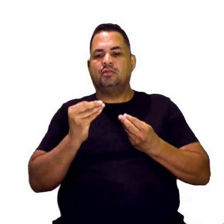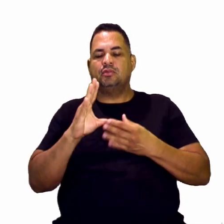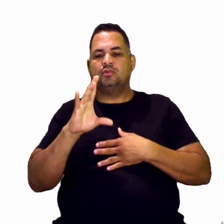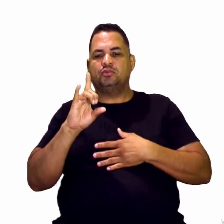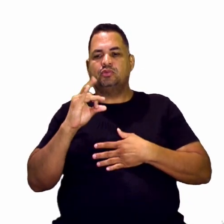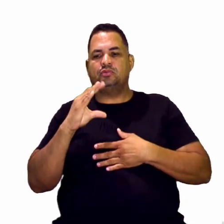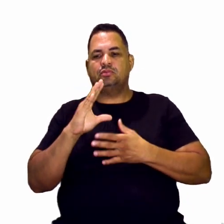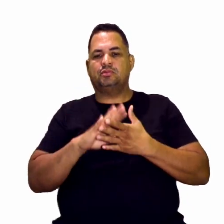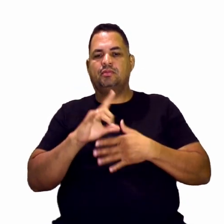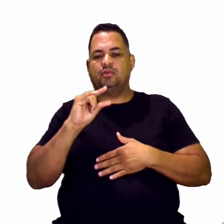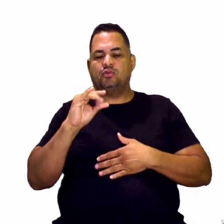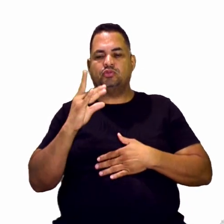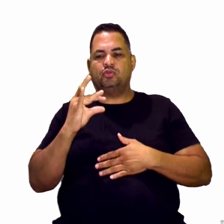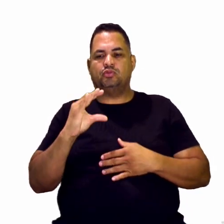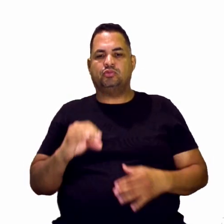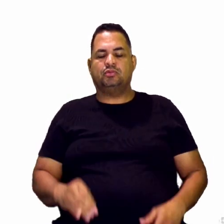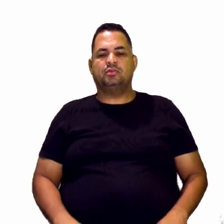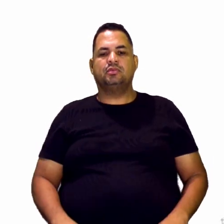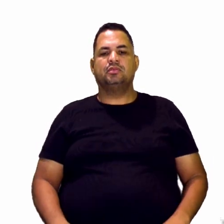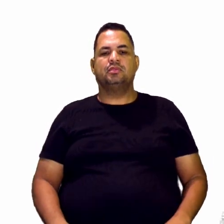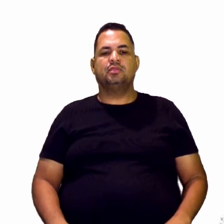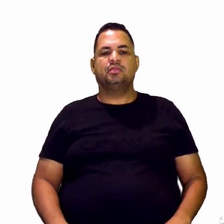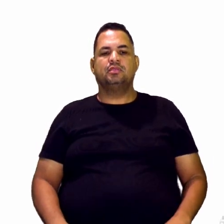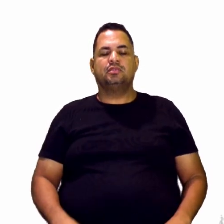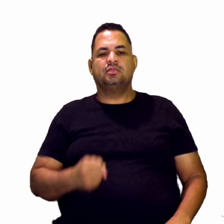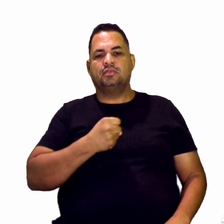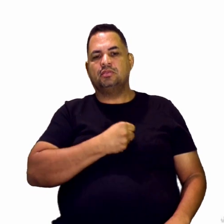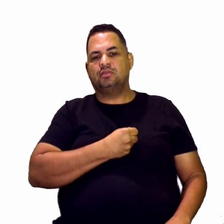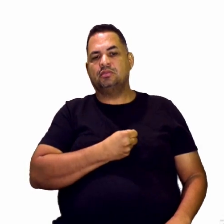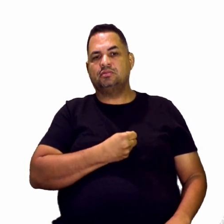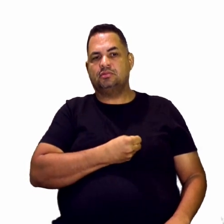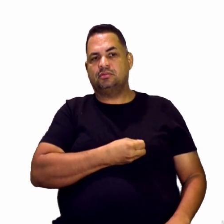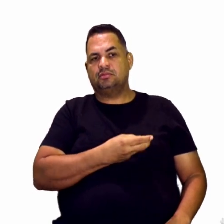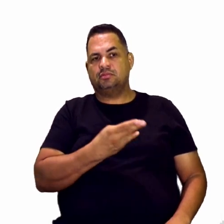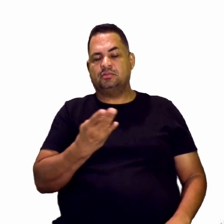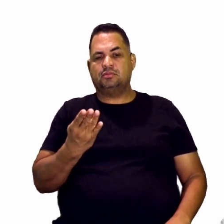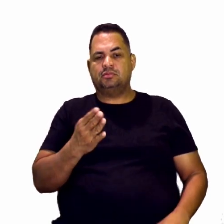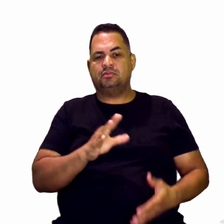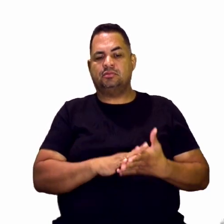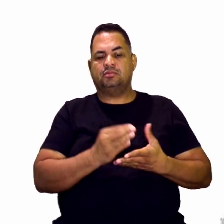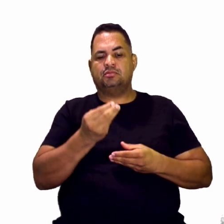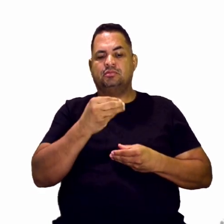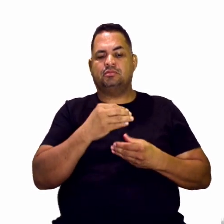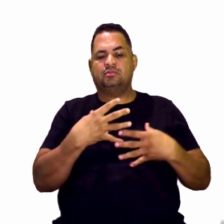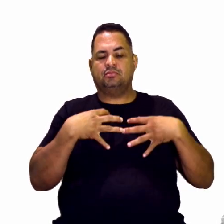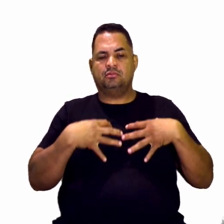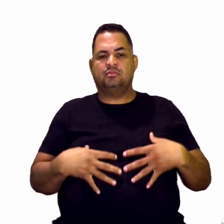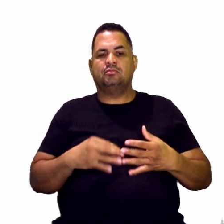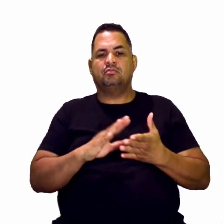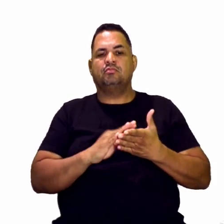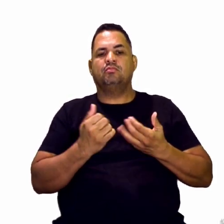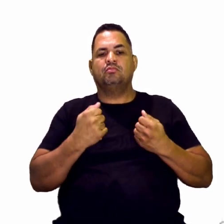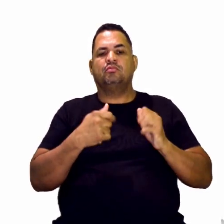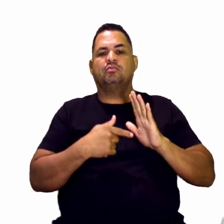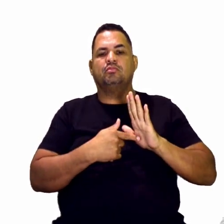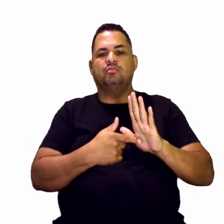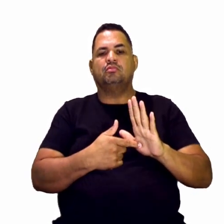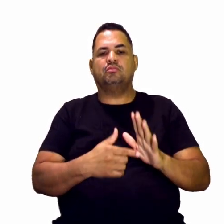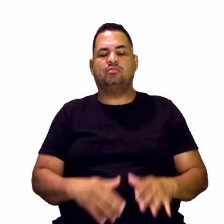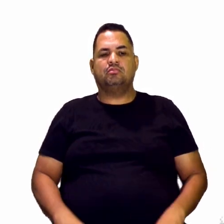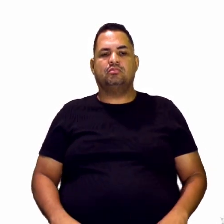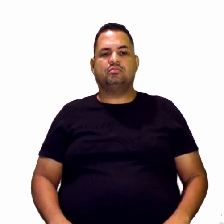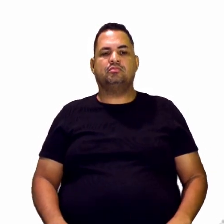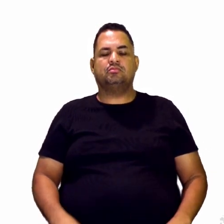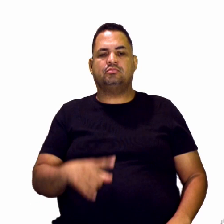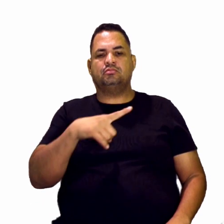e pouco soluto, tá bom? Então as concentrações no nosso organismo, elas podem apresentar,